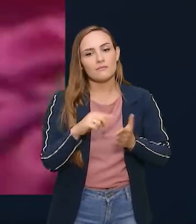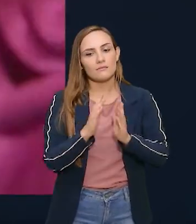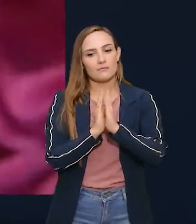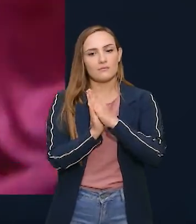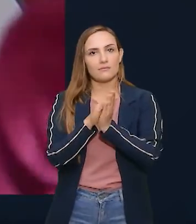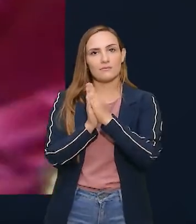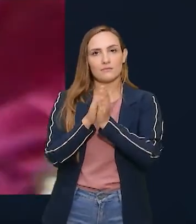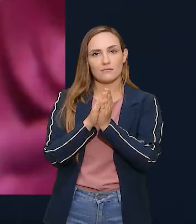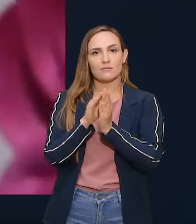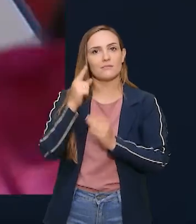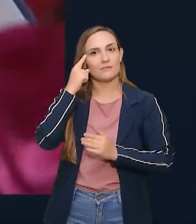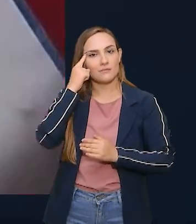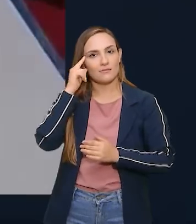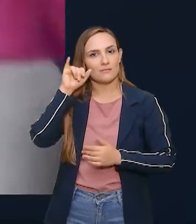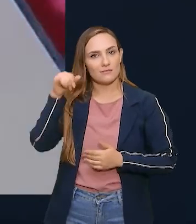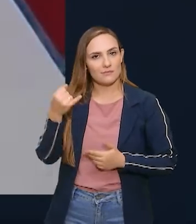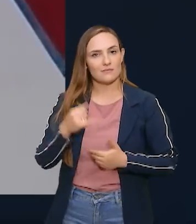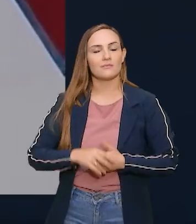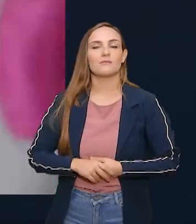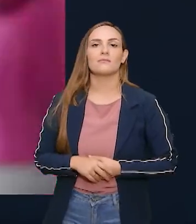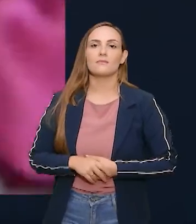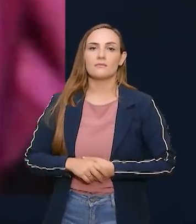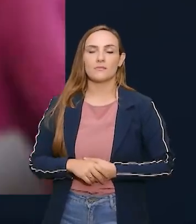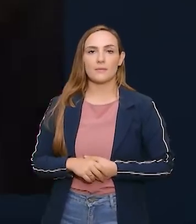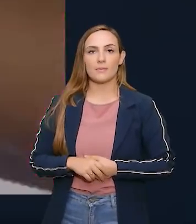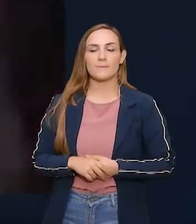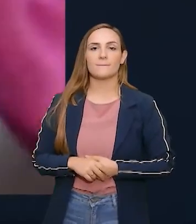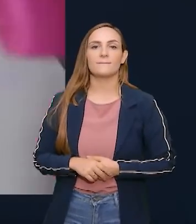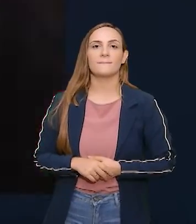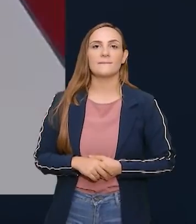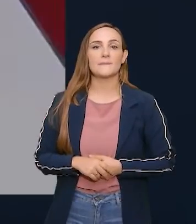graça o desenho de Chibi, essa bonequinha japonesa.